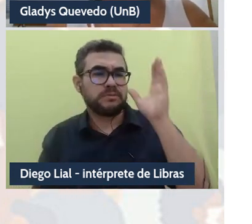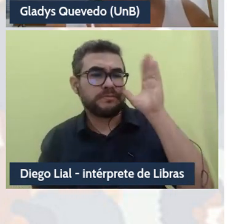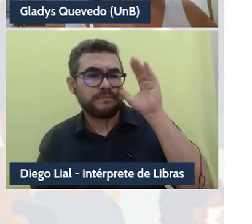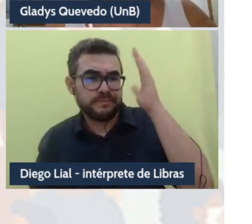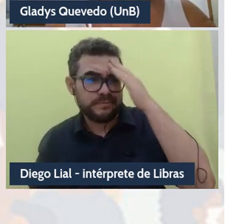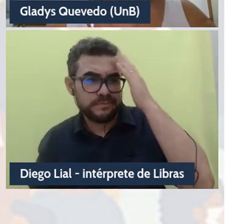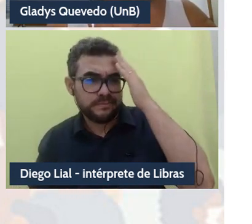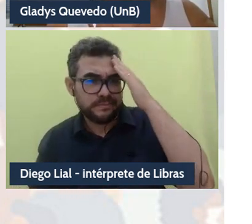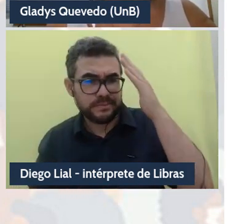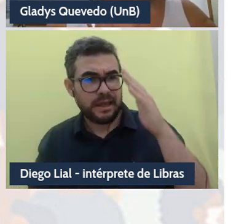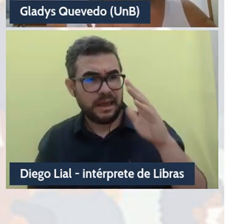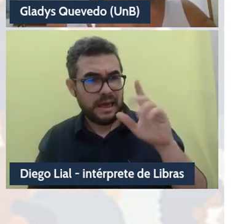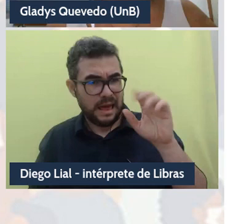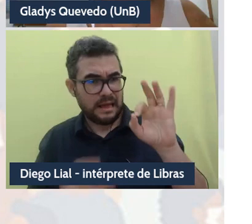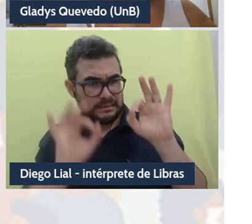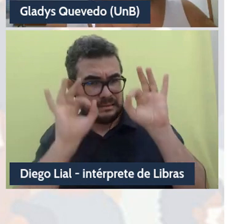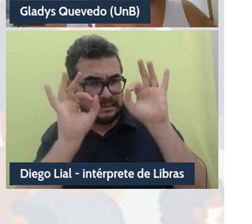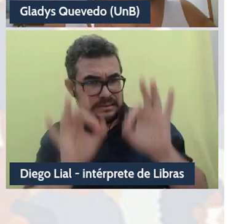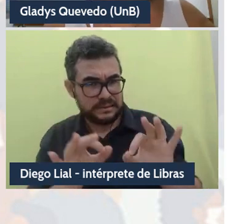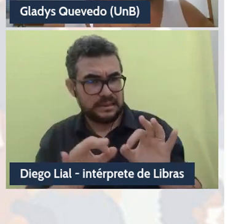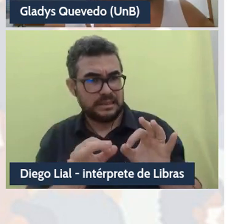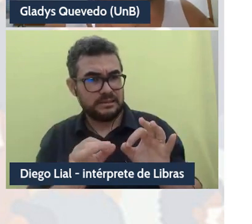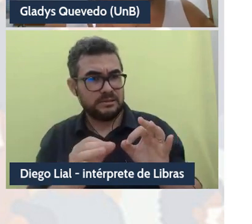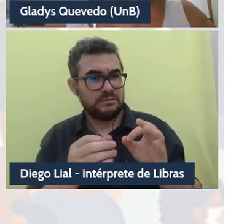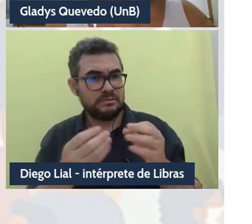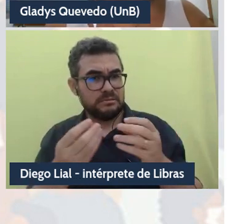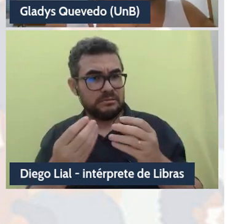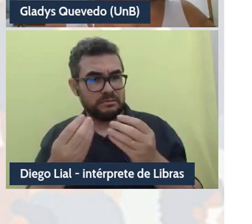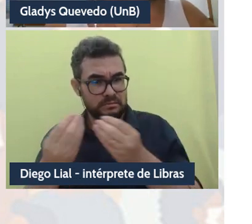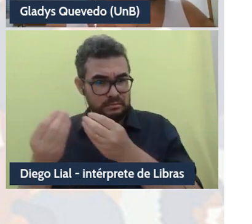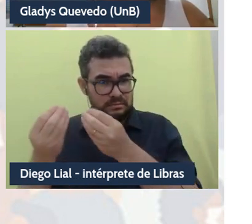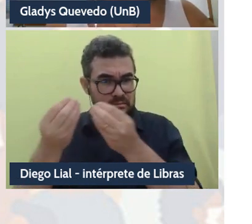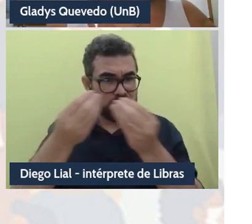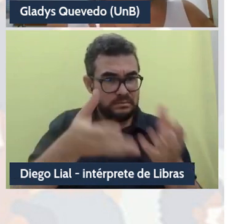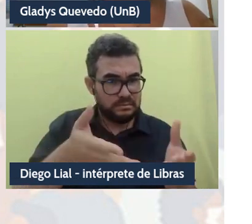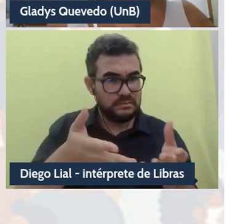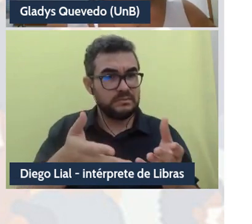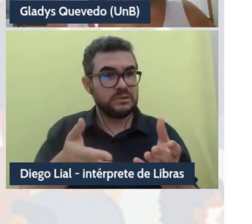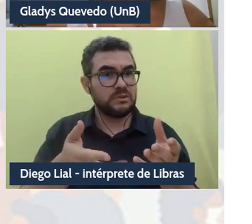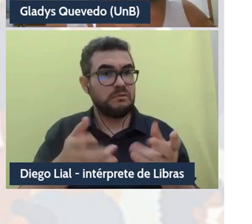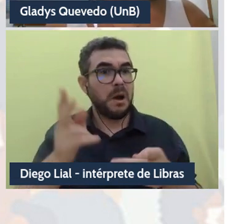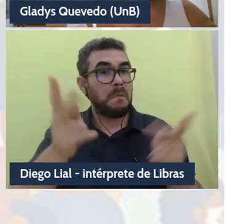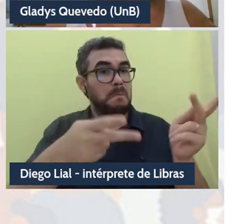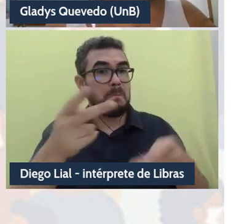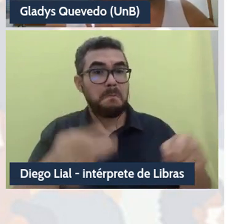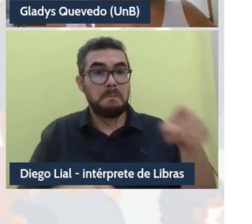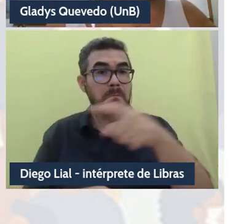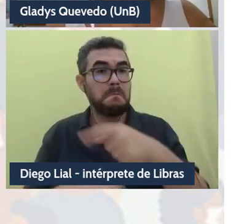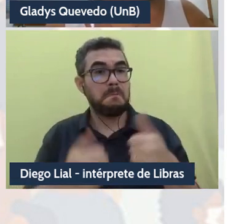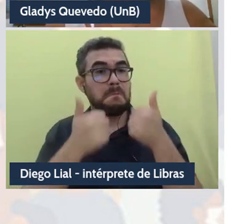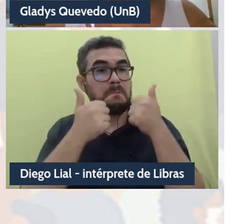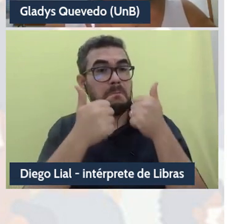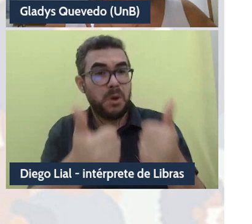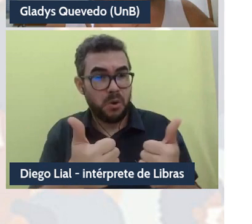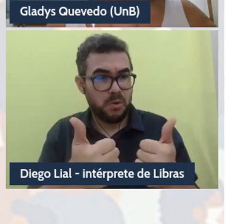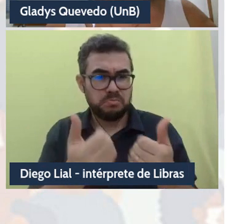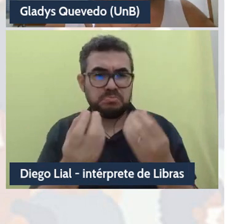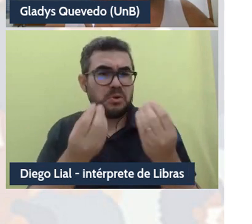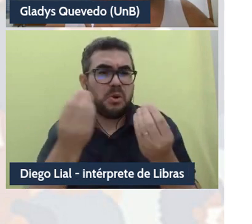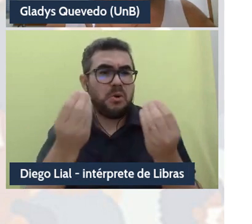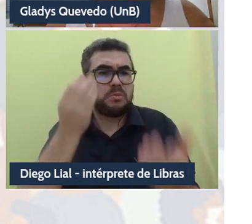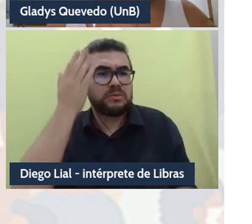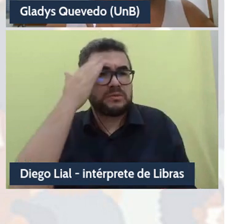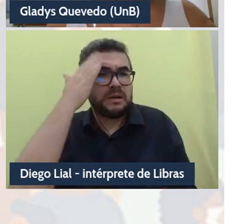apenas, novamente, né, vou repetir, apenas a inserção dessa política ou desse exame não vai garantir que o impacto